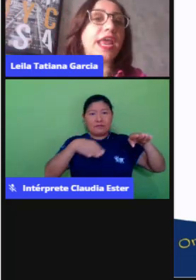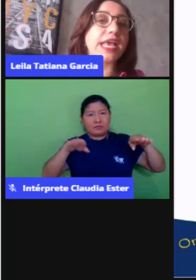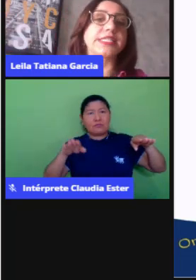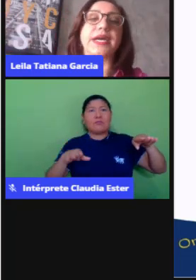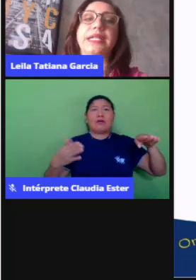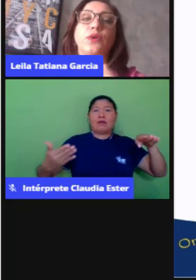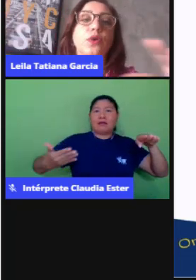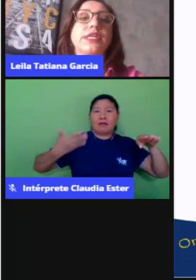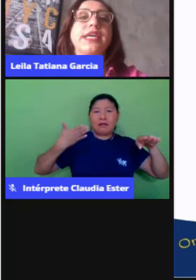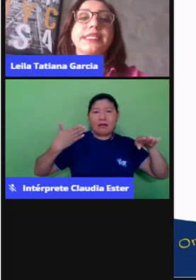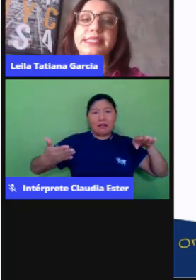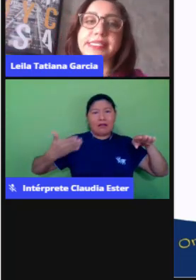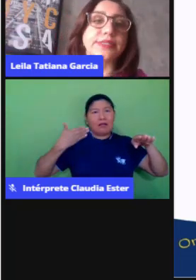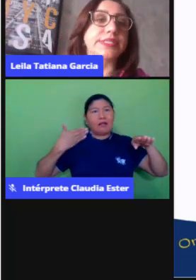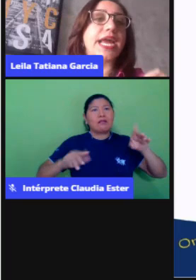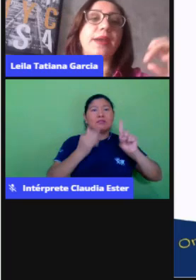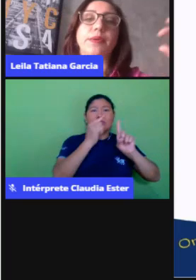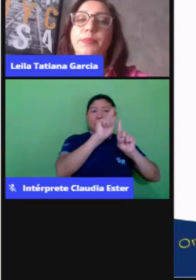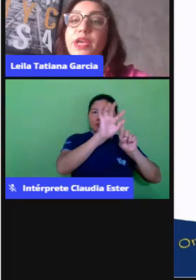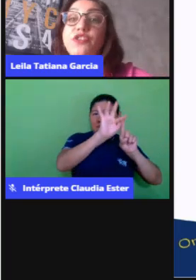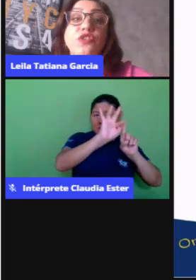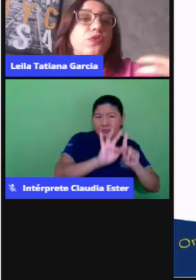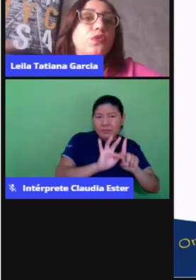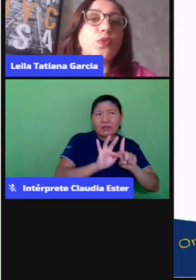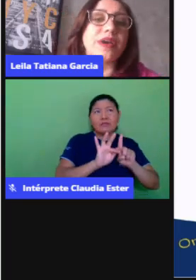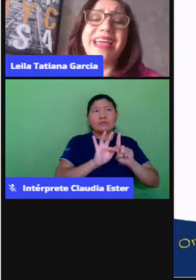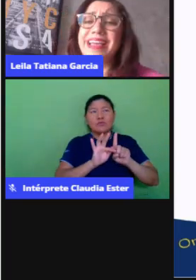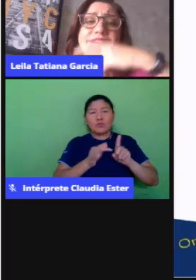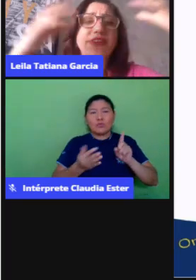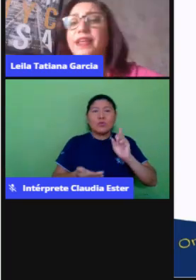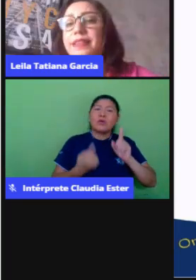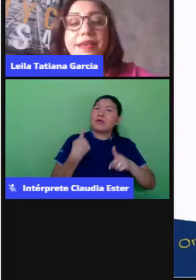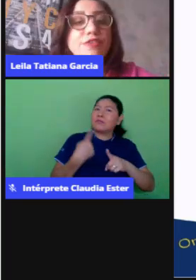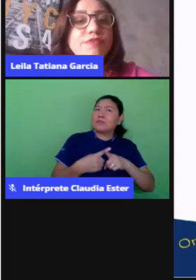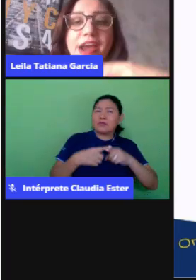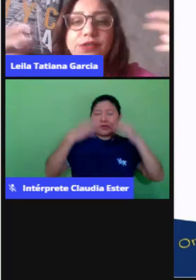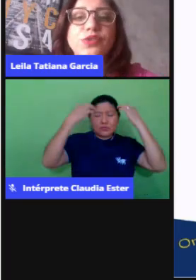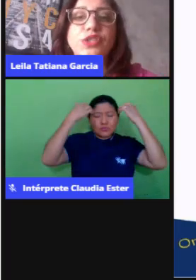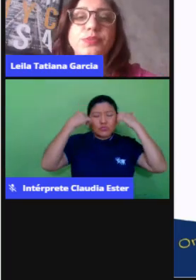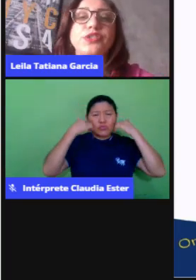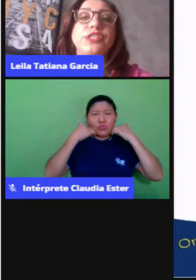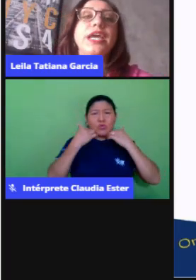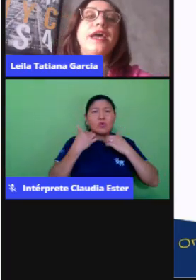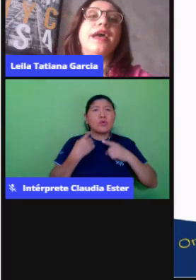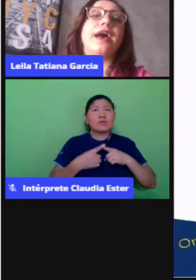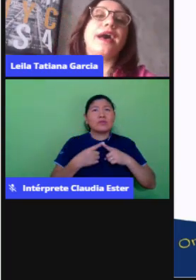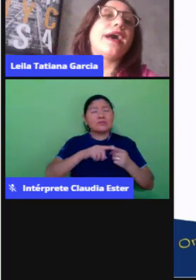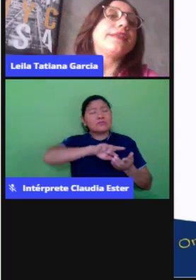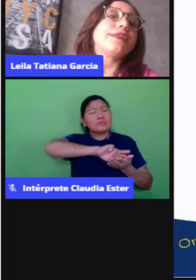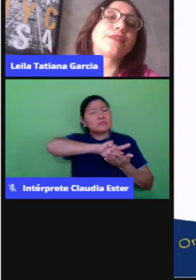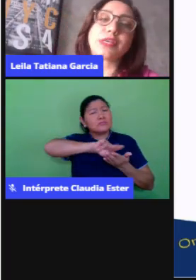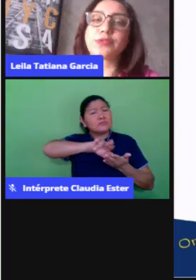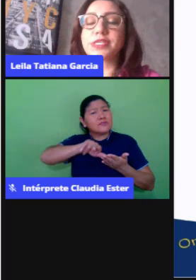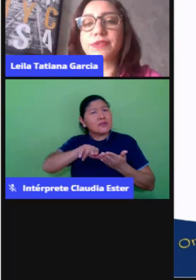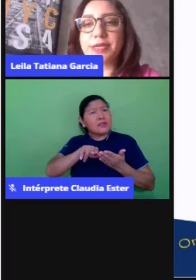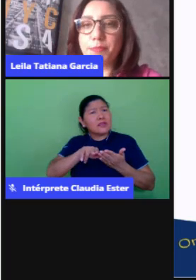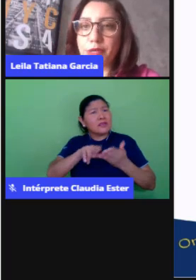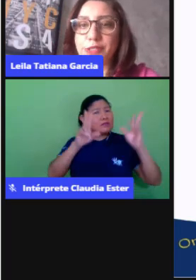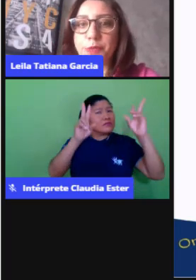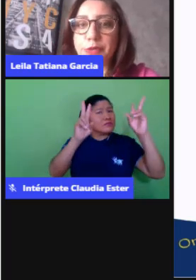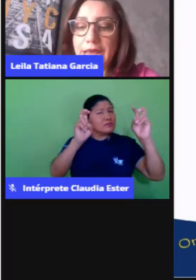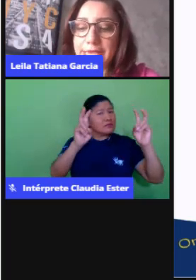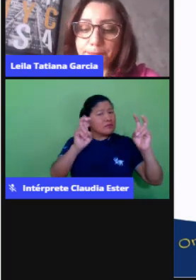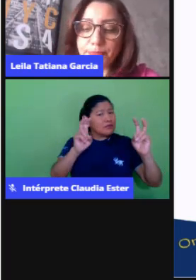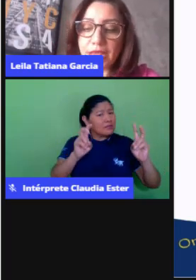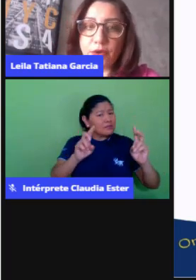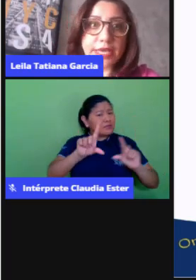temperatura, a diferença, calor, o que é sensação térmica, porque a gente sua, enfim, tem diversos tipos de situações que você